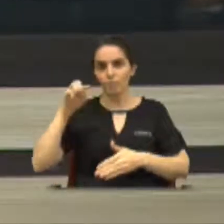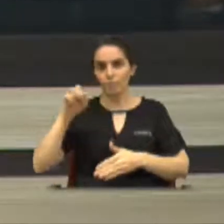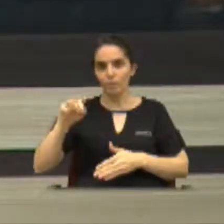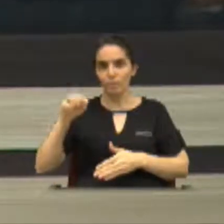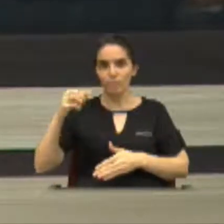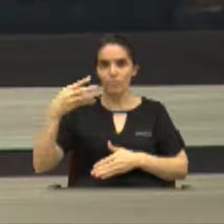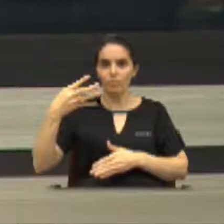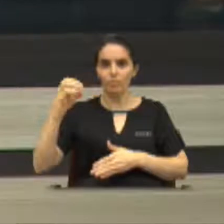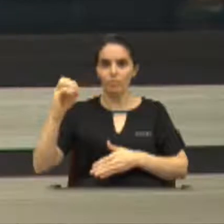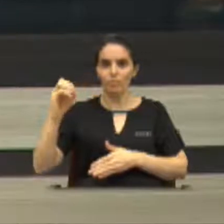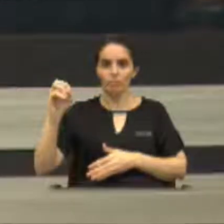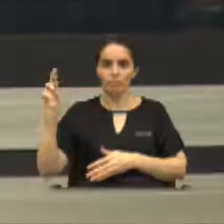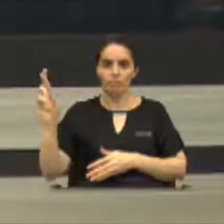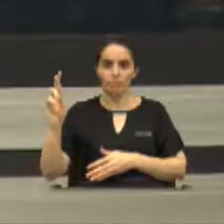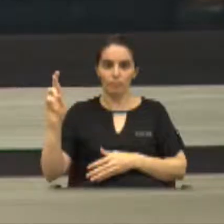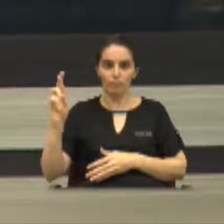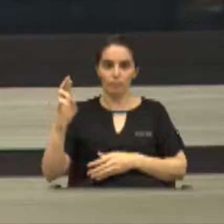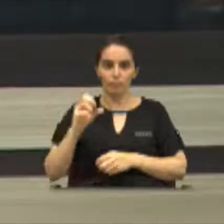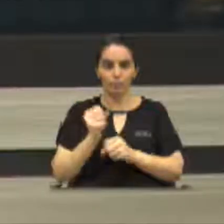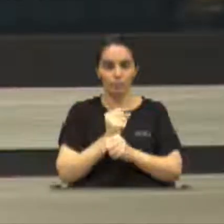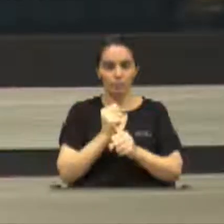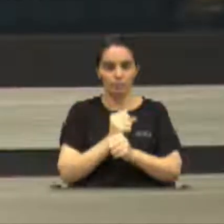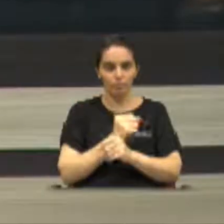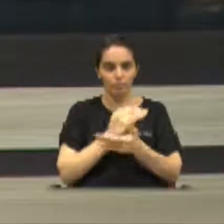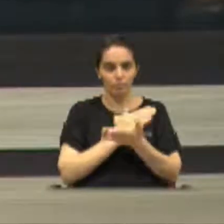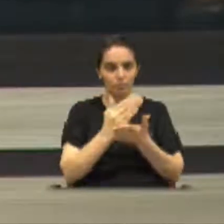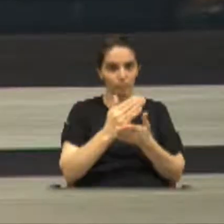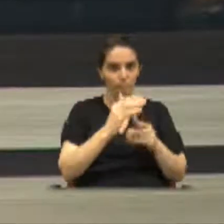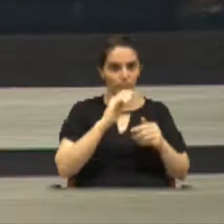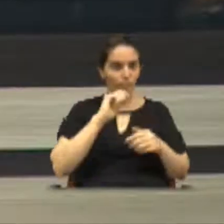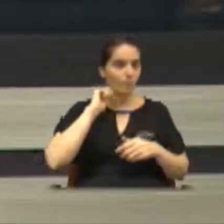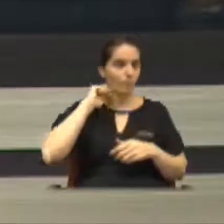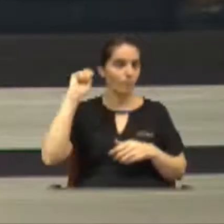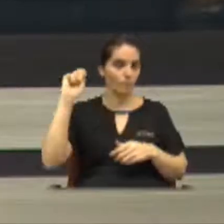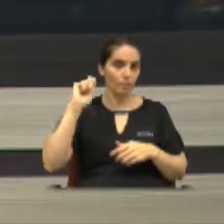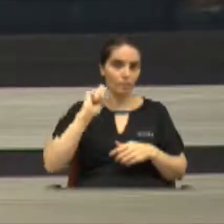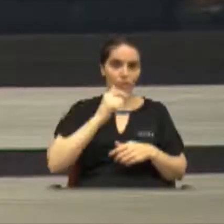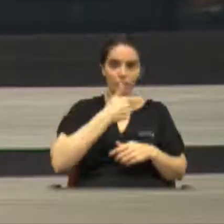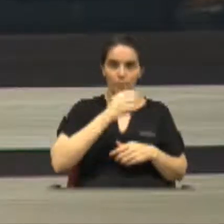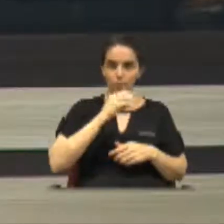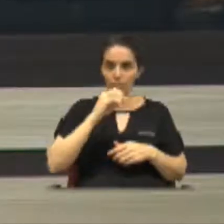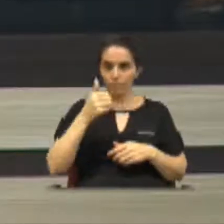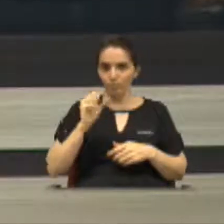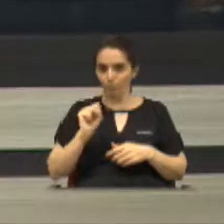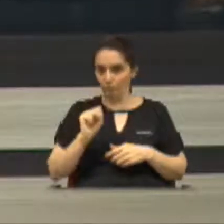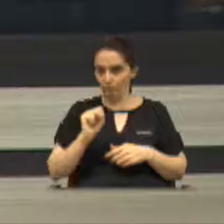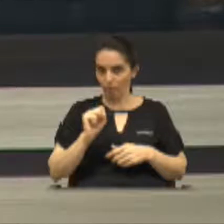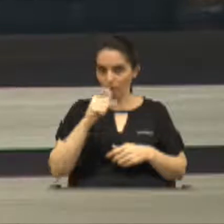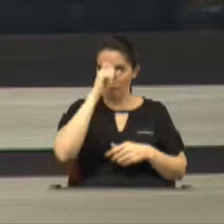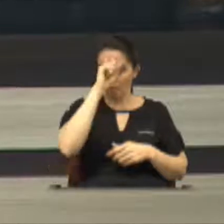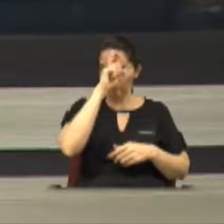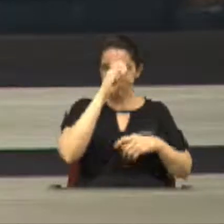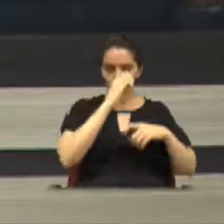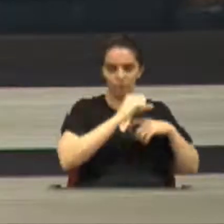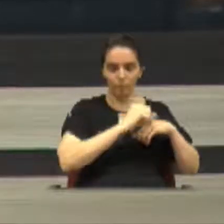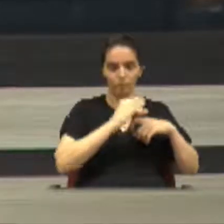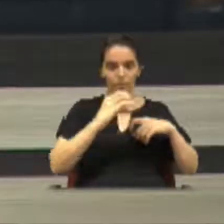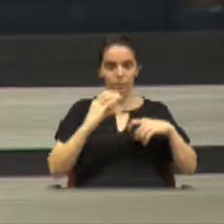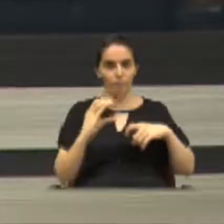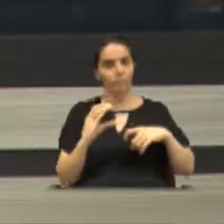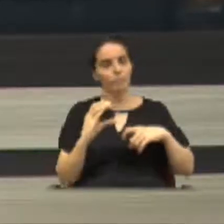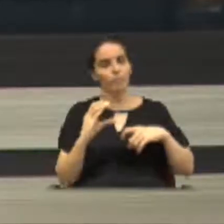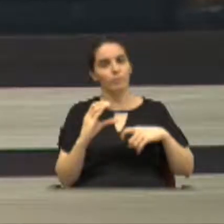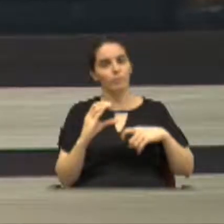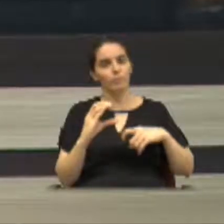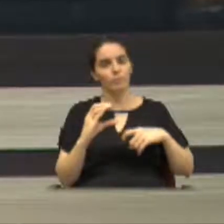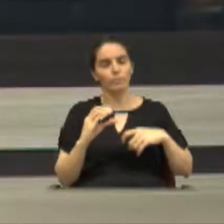2.400.000 durante o período de 12 meses, a partir de abril de 2018, para o Hospital Irmandade Santa Casa de Misericórdia de